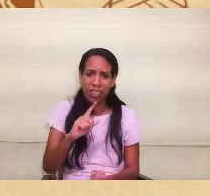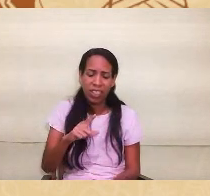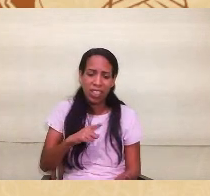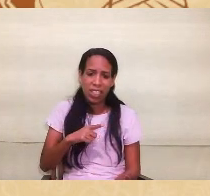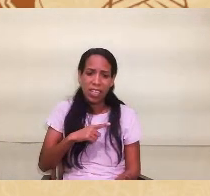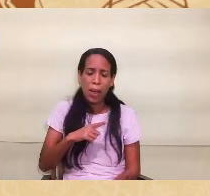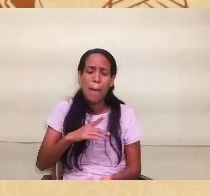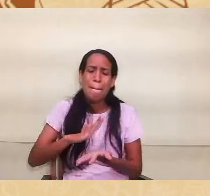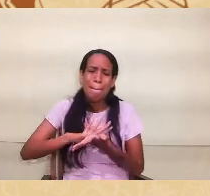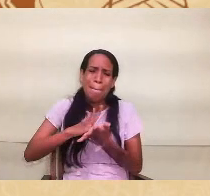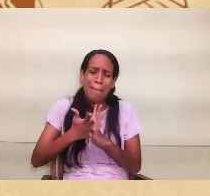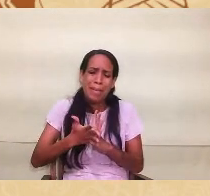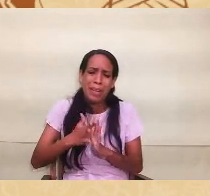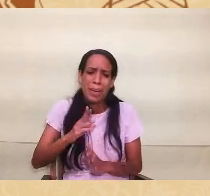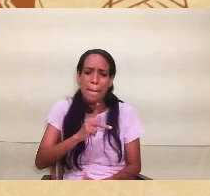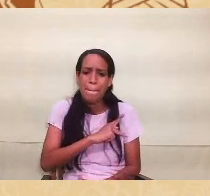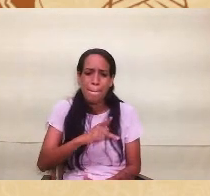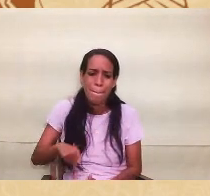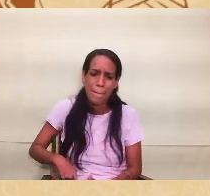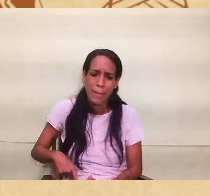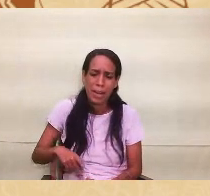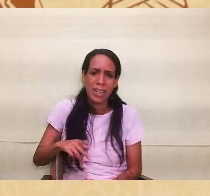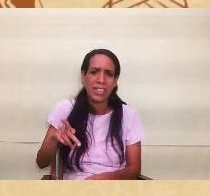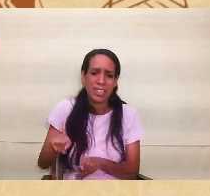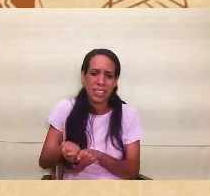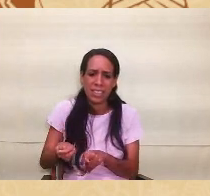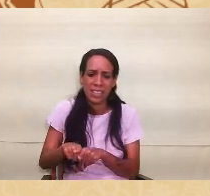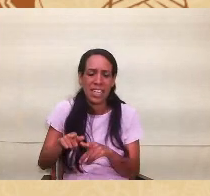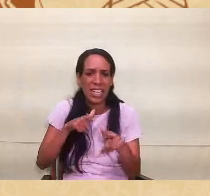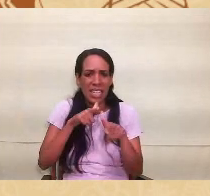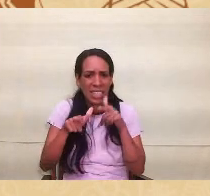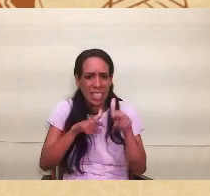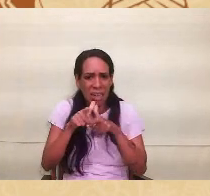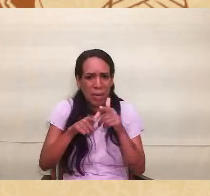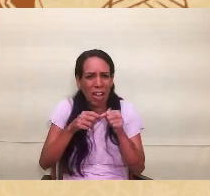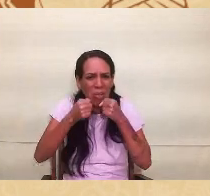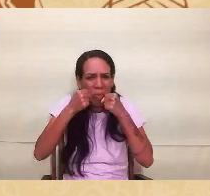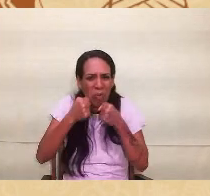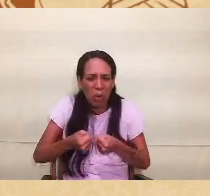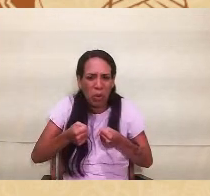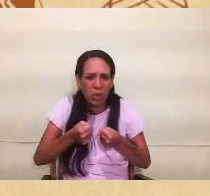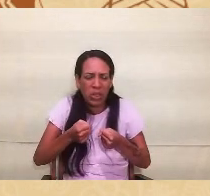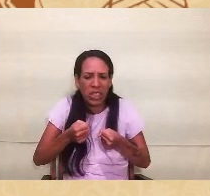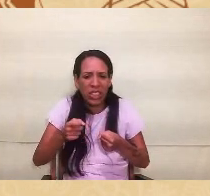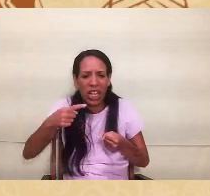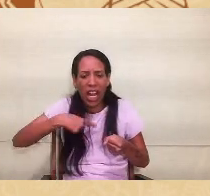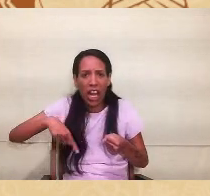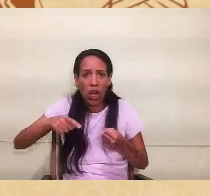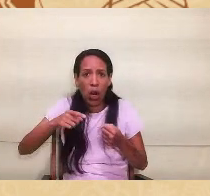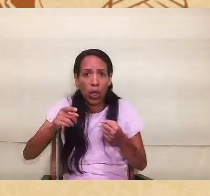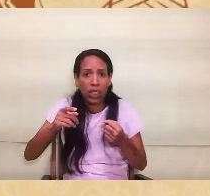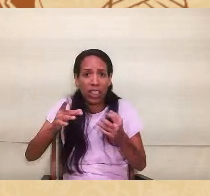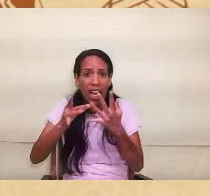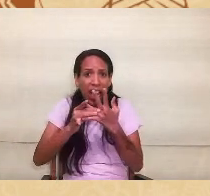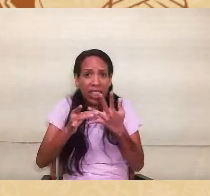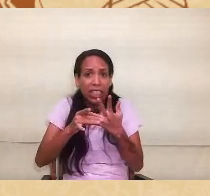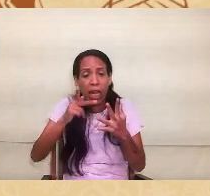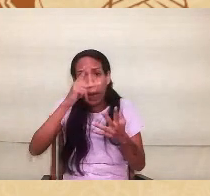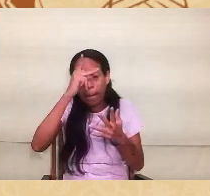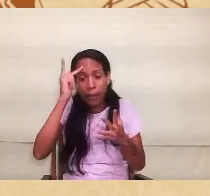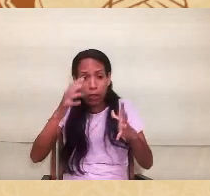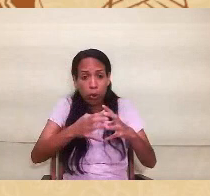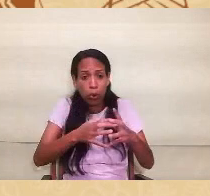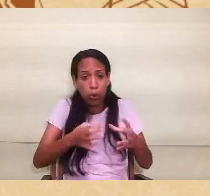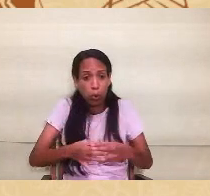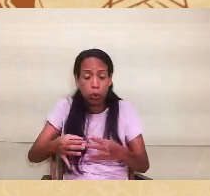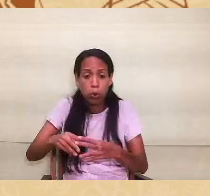maltratam o presidente o Macron, o que ele faz com os trabalhadores na França, né? A nossa aliança tem que ser com os povos desses